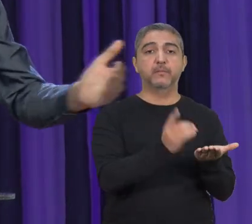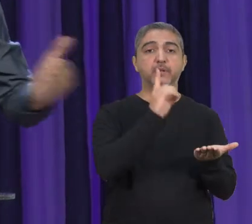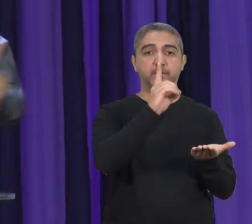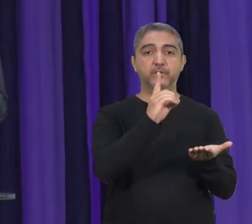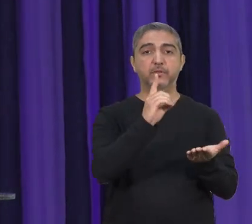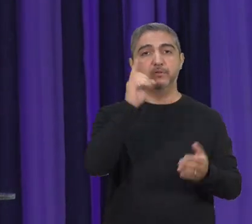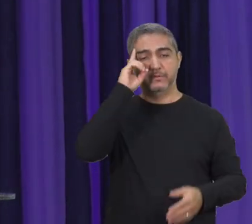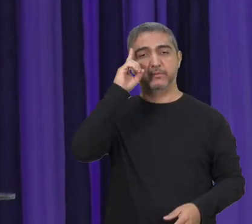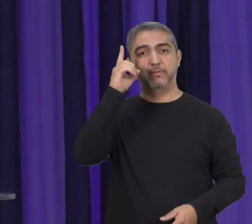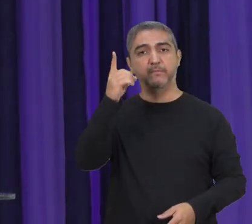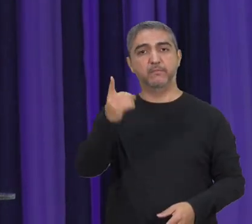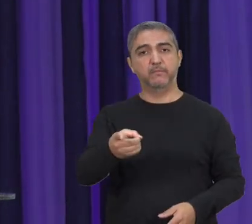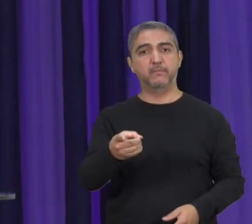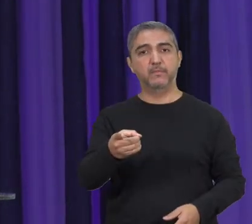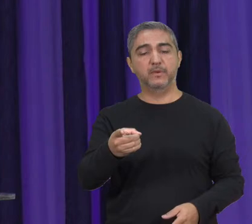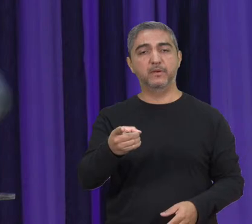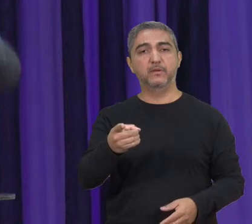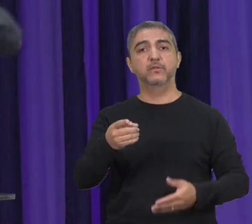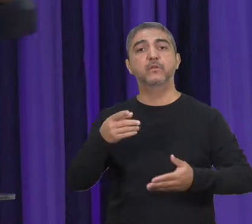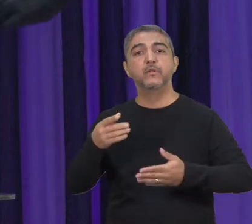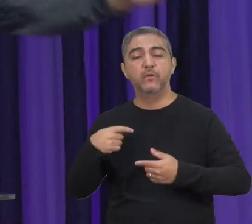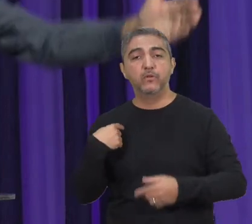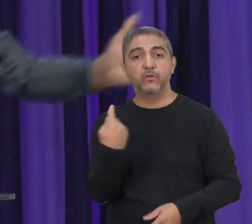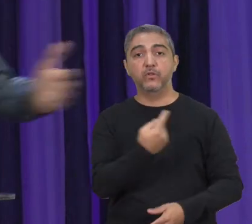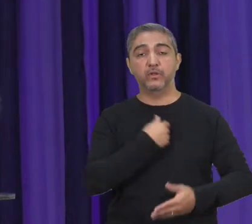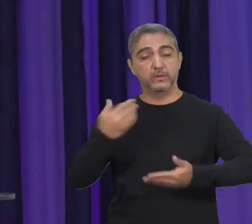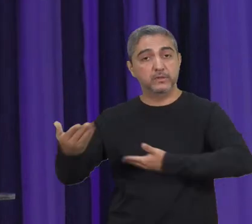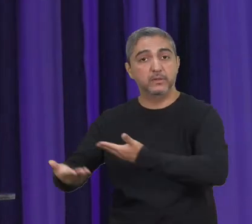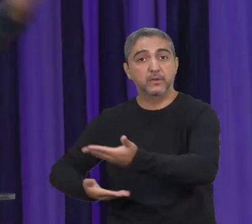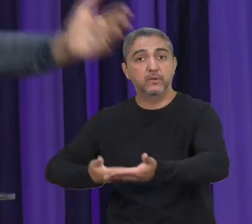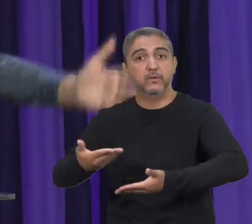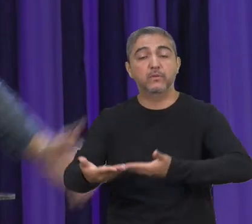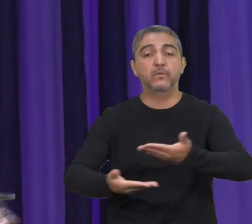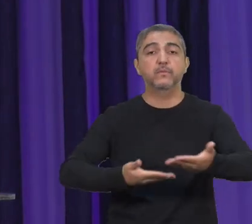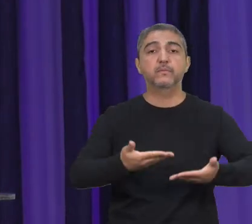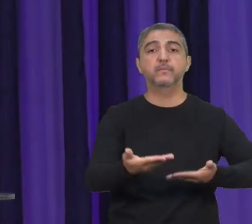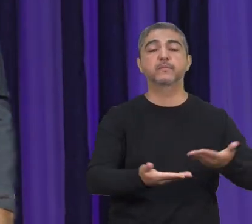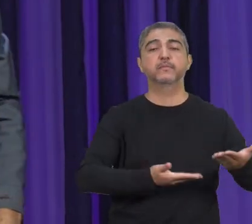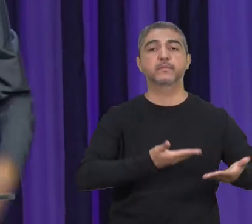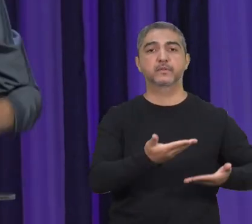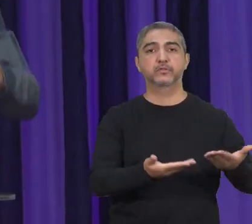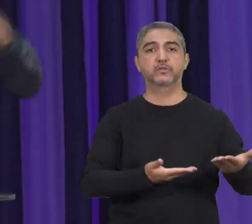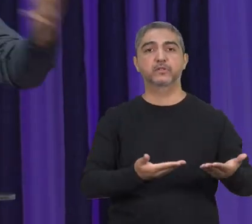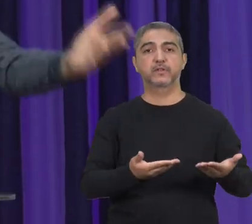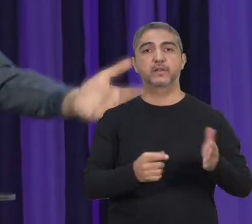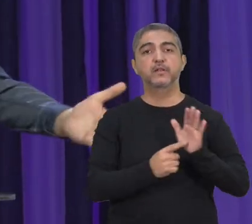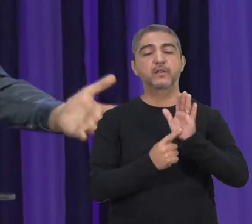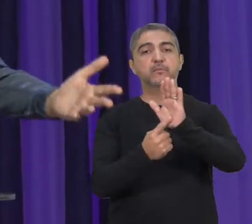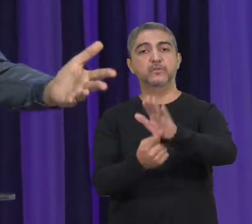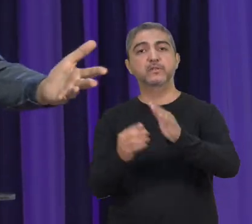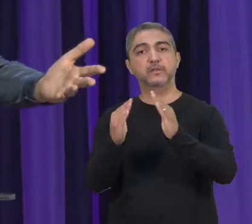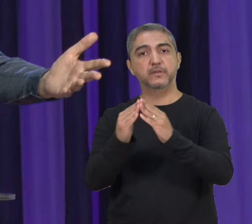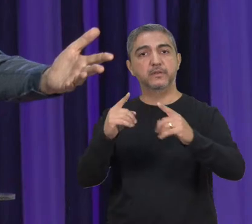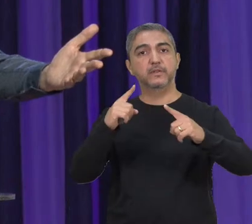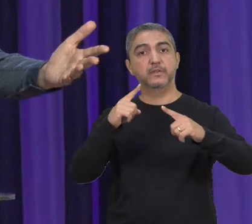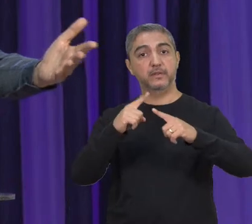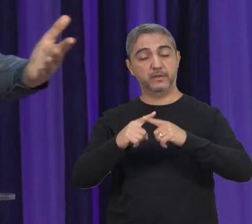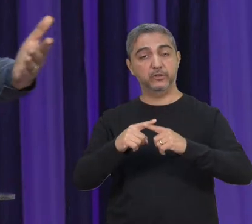uns com os outros no contexto, no nosso contexto aqui de igreja local, a princípio,